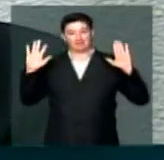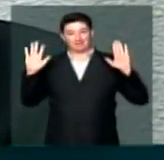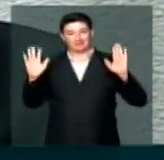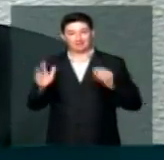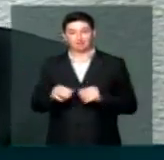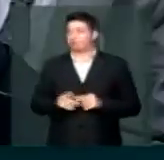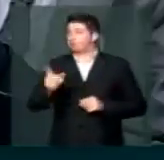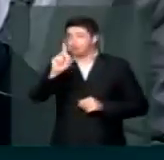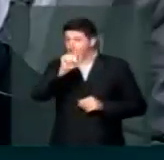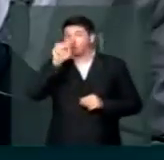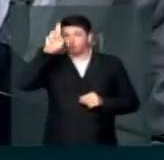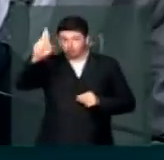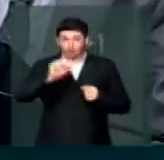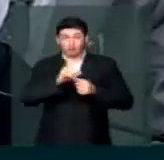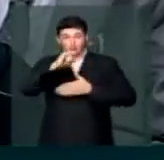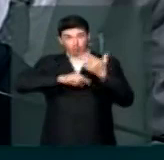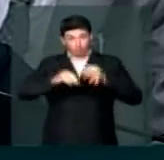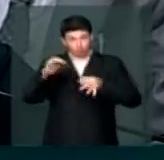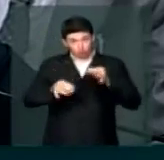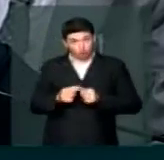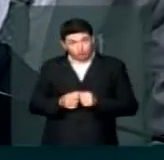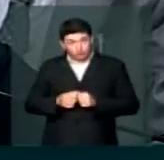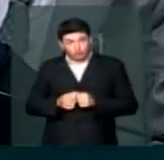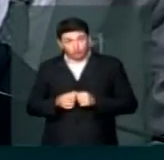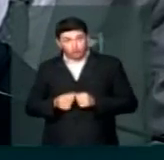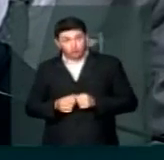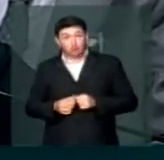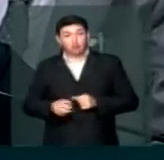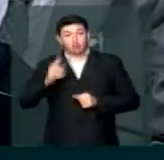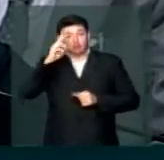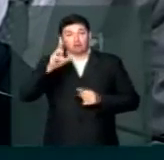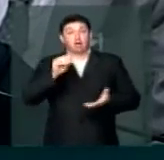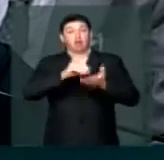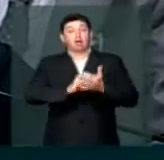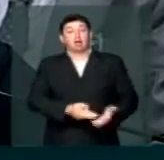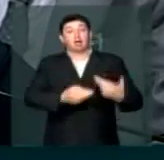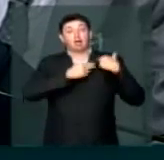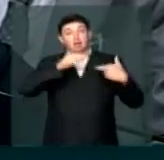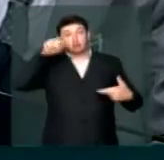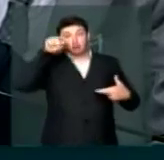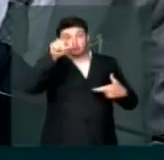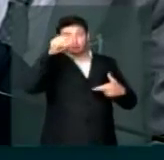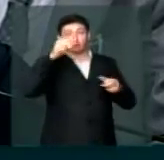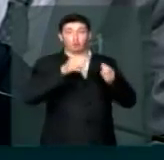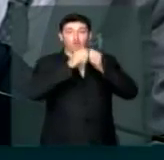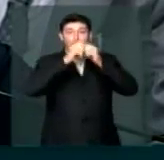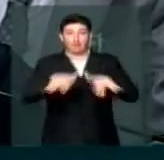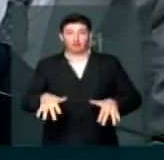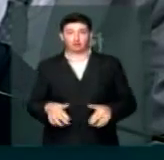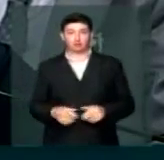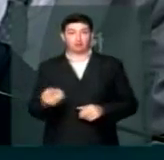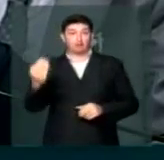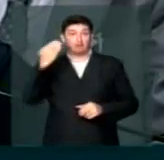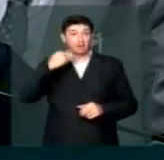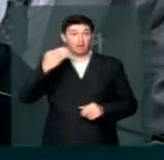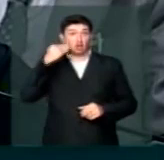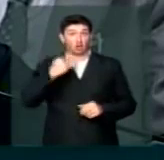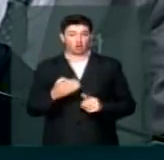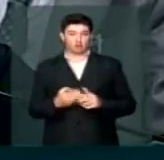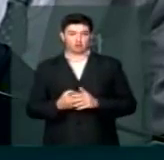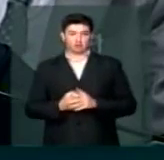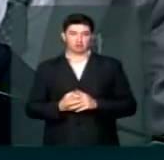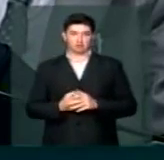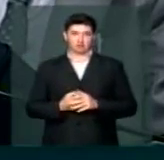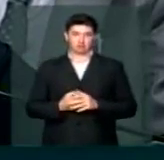opinião. O senhor encaminhou um parecer jurídico. O senhor está sendo colocado como responsável pelo prejuízo de bilhões ou